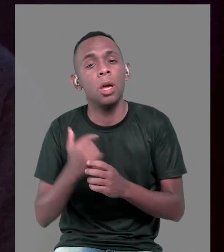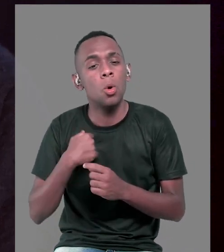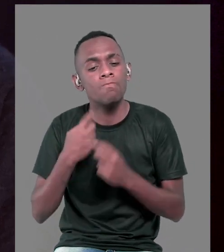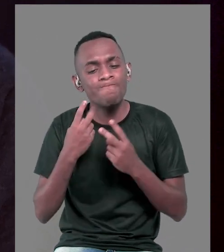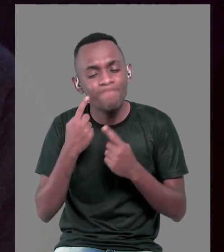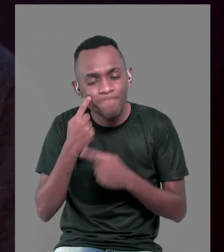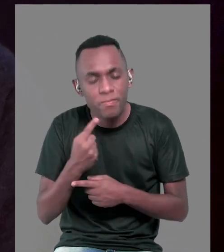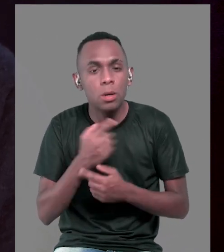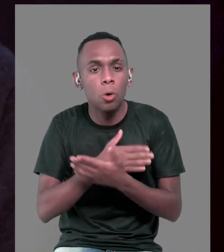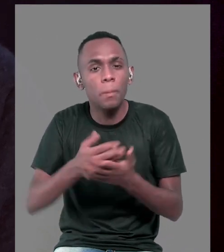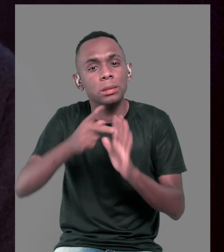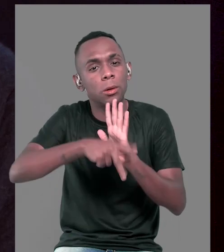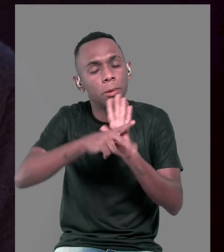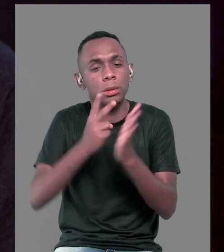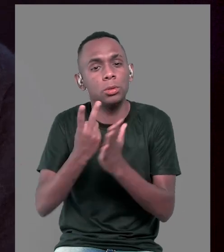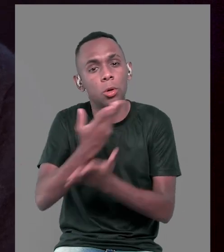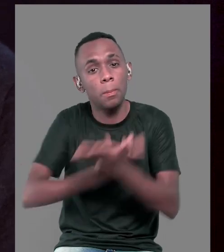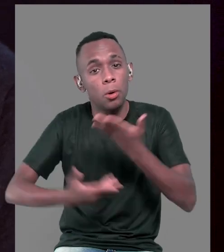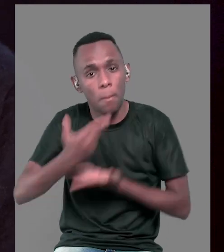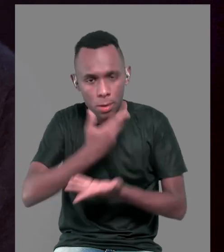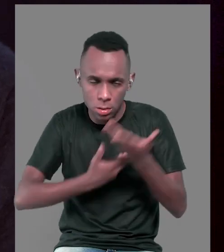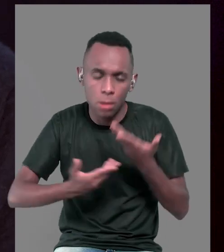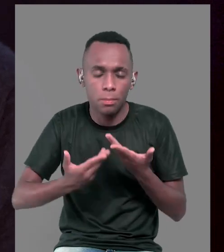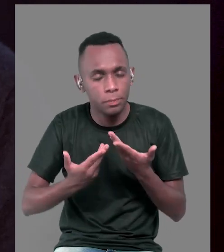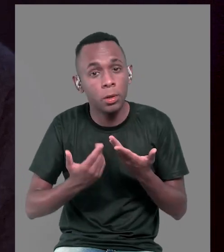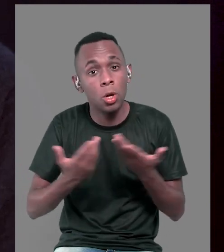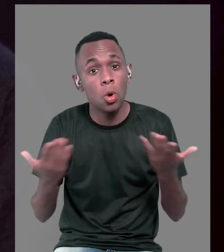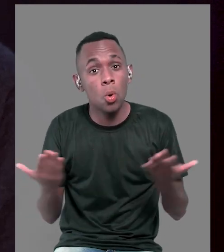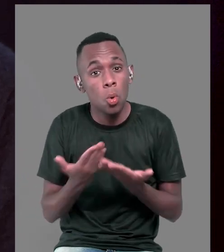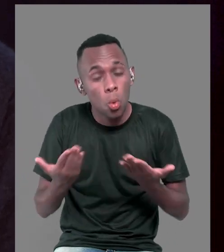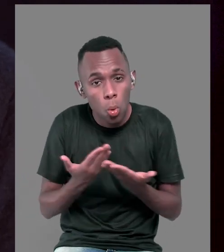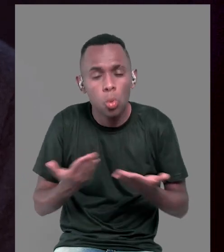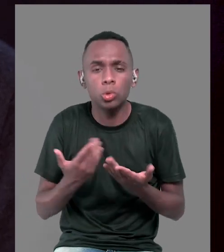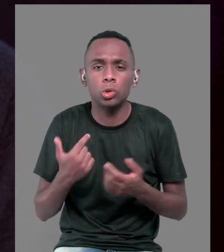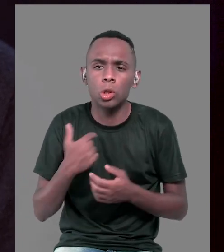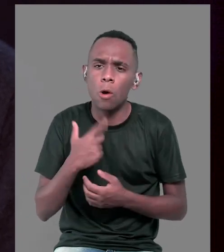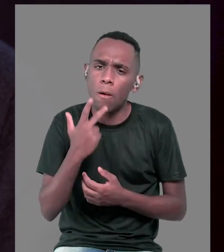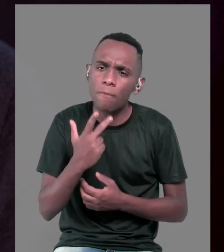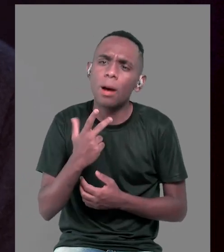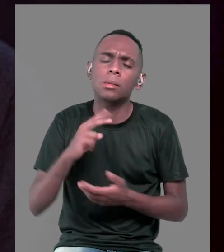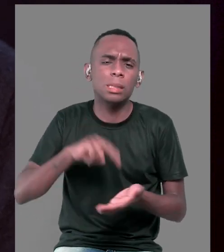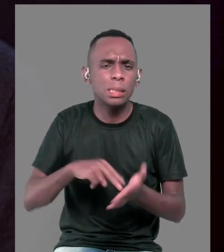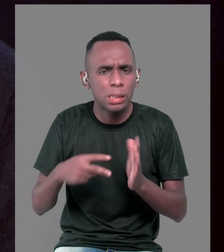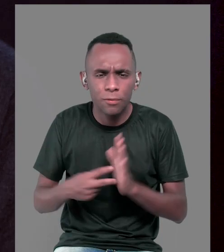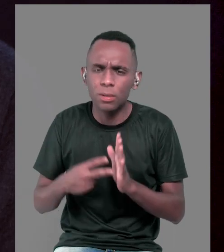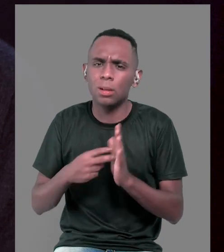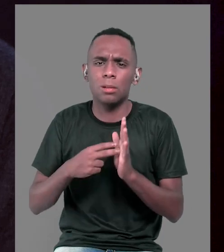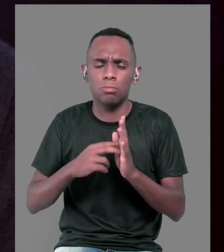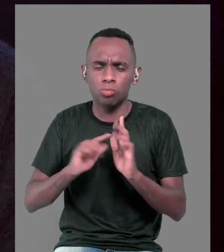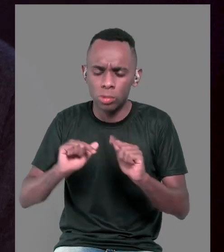Papo, e reputo hoje como uma das grandes ações culturais desse